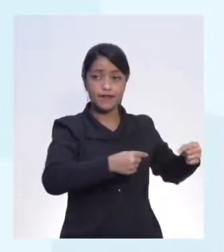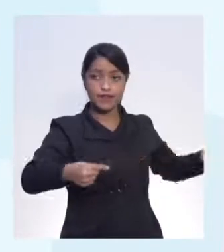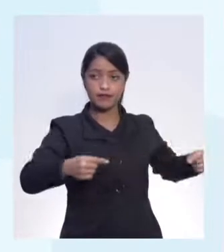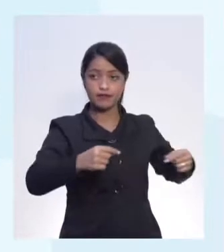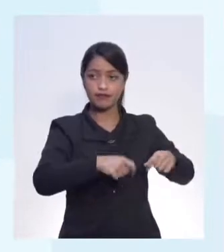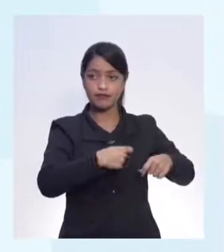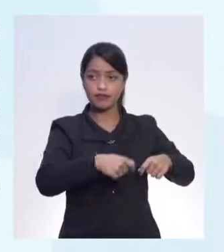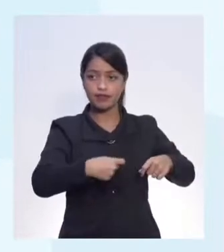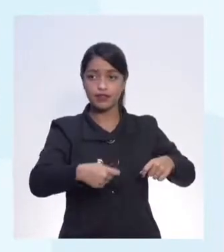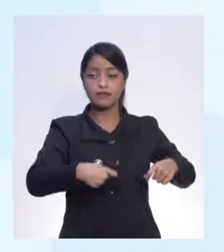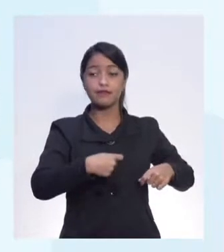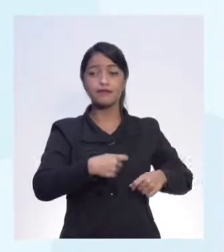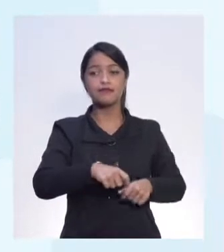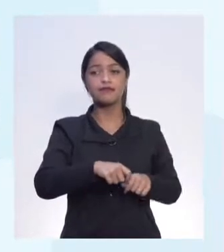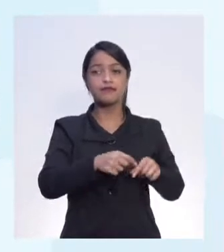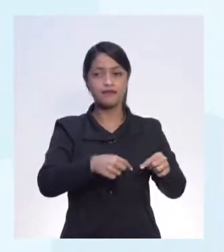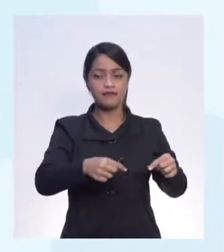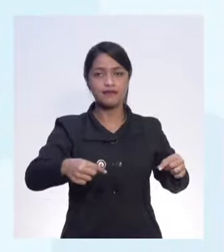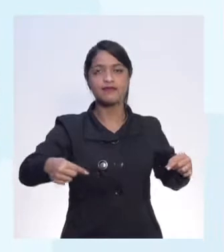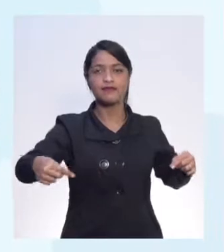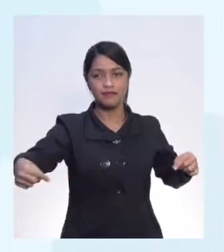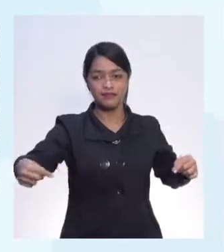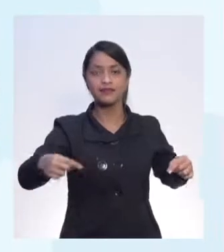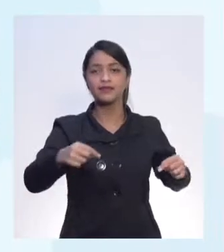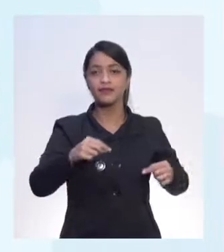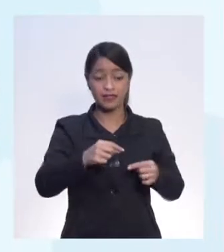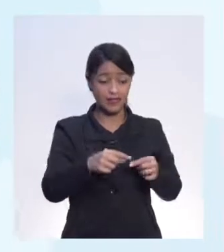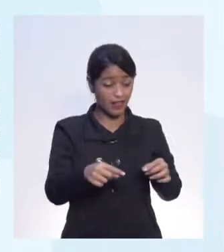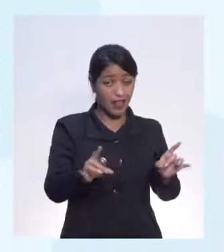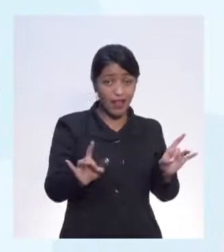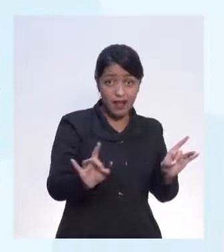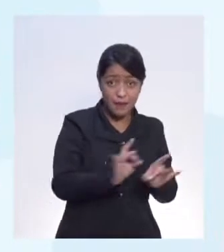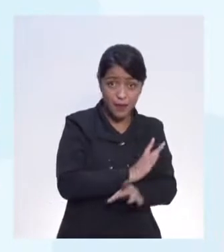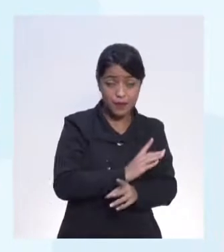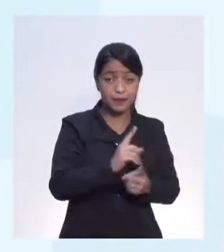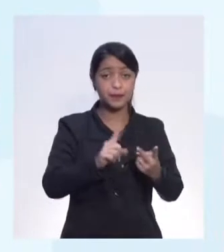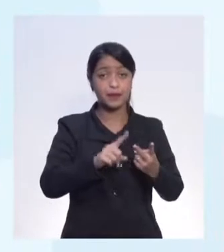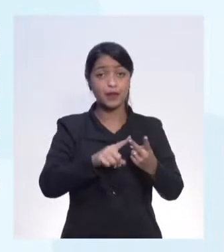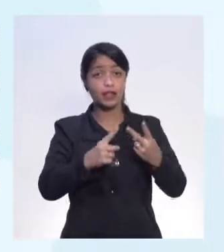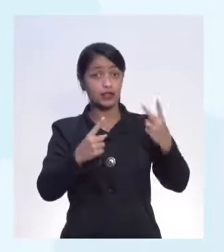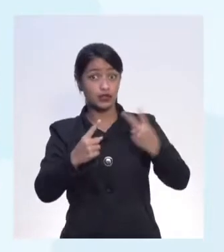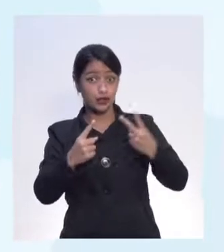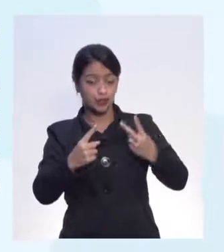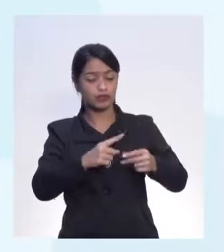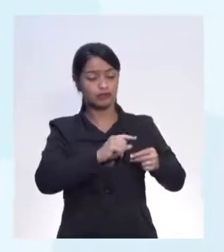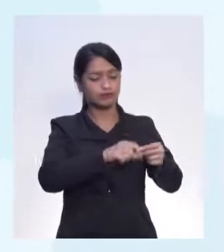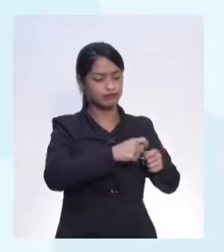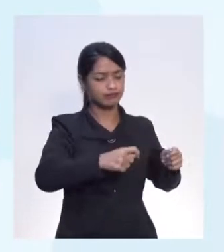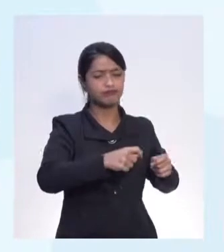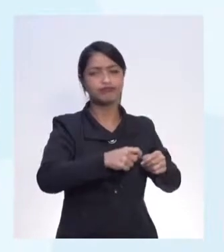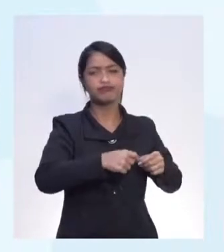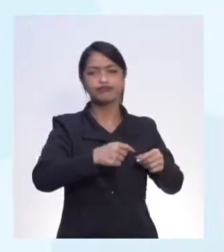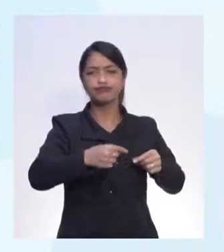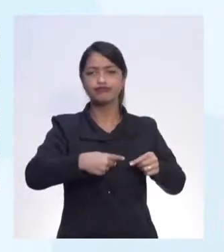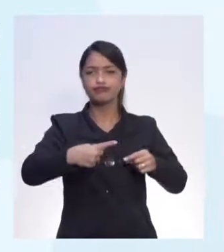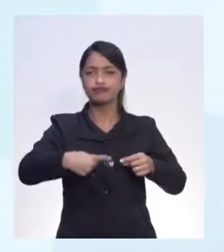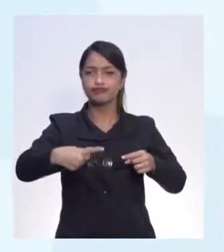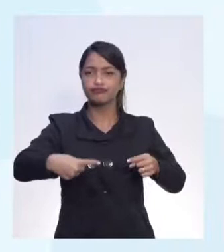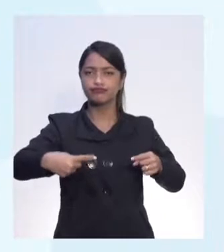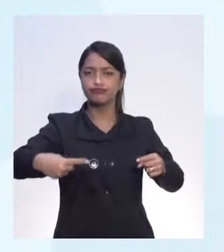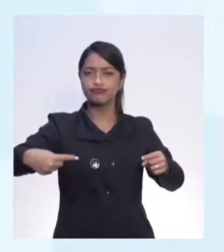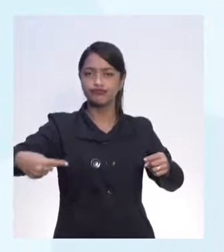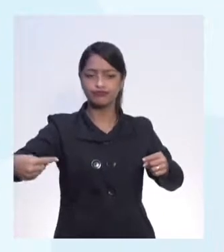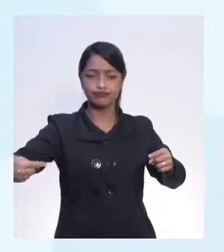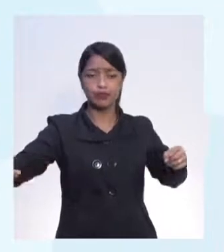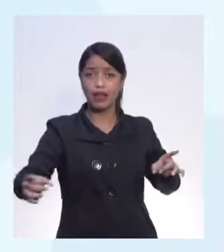acabou, desenrolaram o segundo. E quando a linha do segundo acabou, começaram a desenrolar o terceiro.